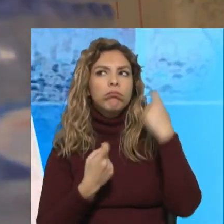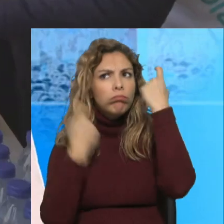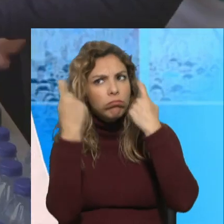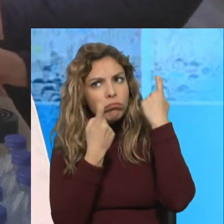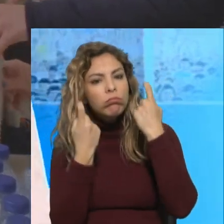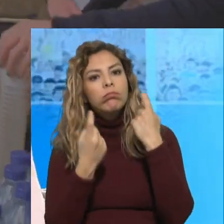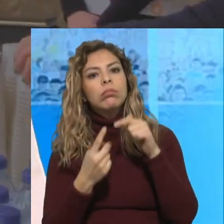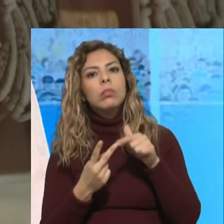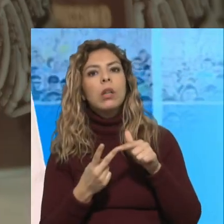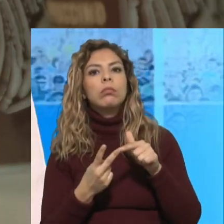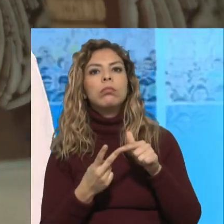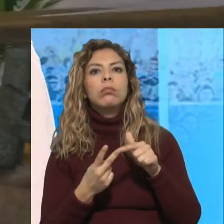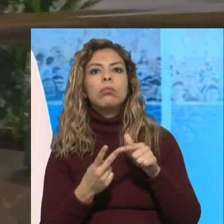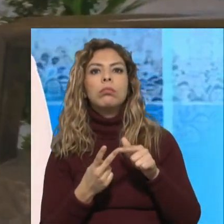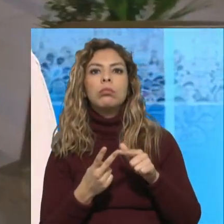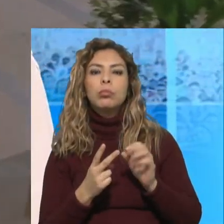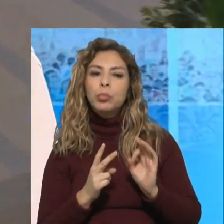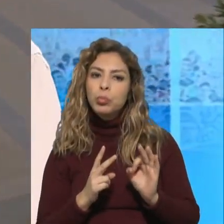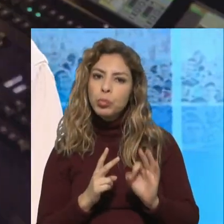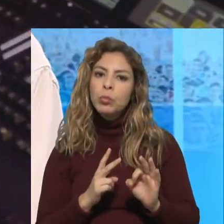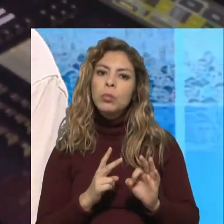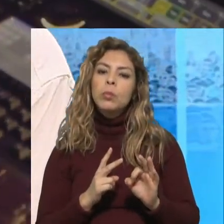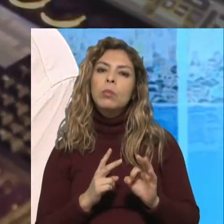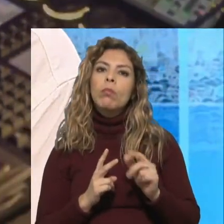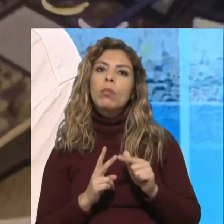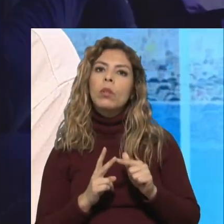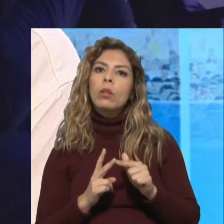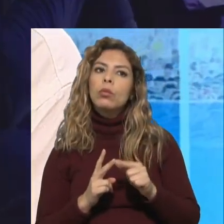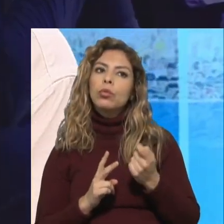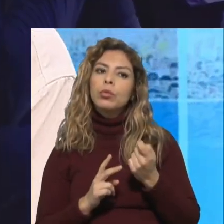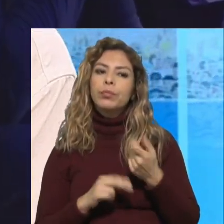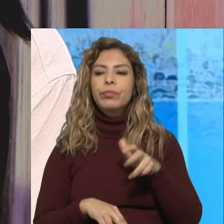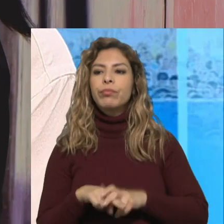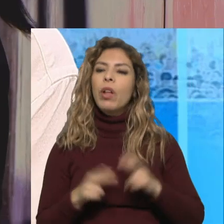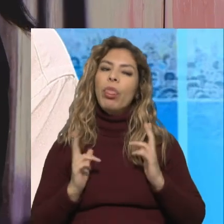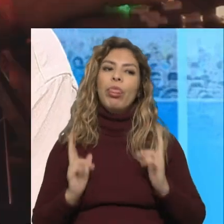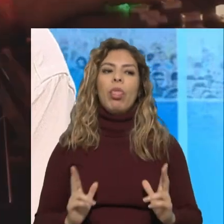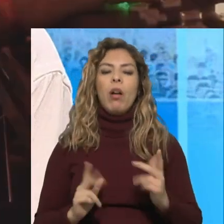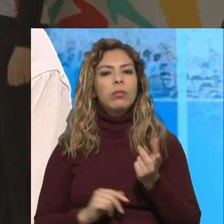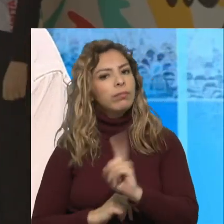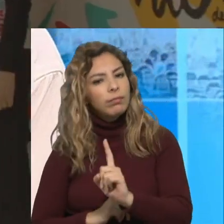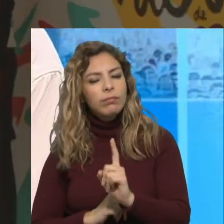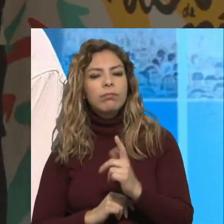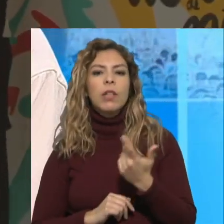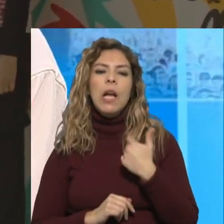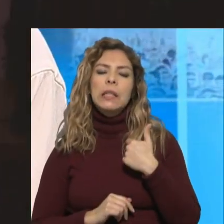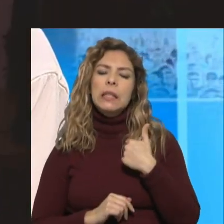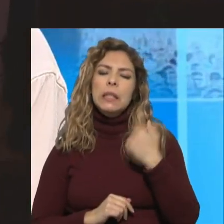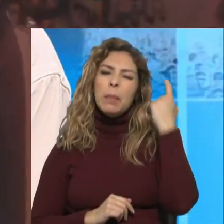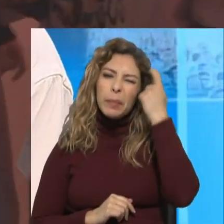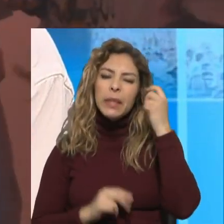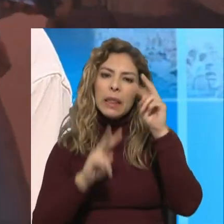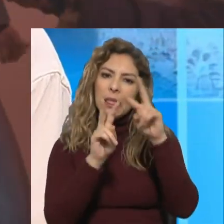um bocadinho e nos tirar um bocadinho do conforto do sofá e nos obrigar a entrar em alguns temas que de facto são